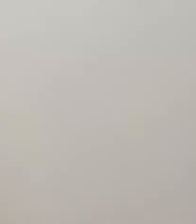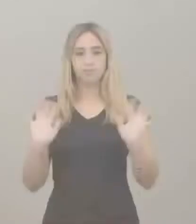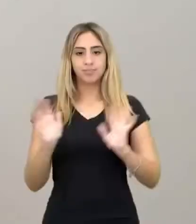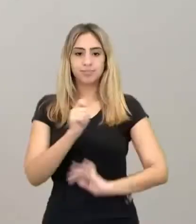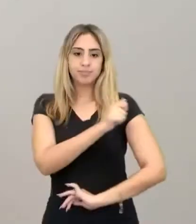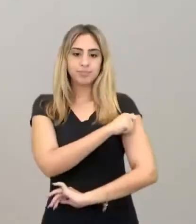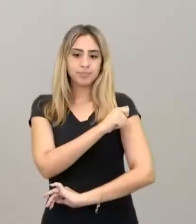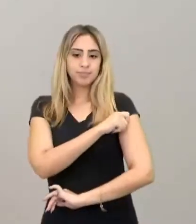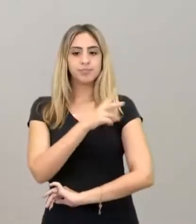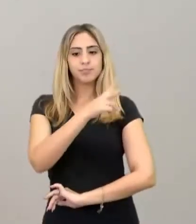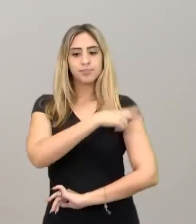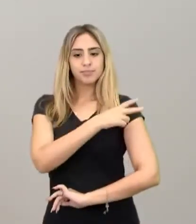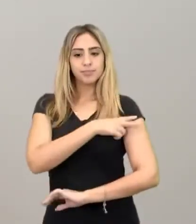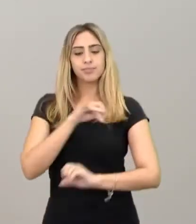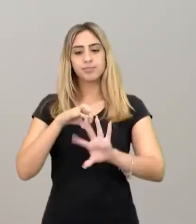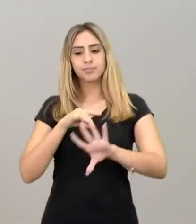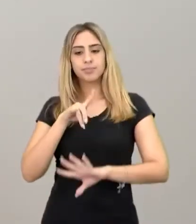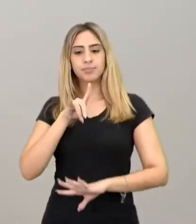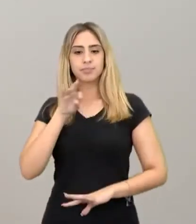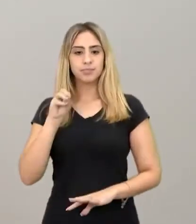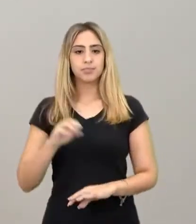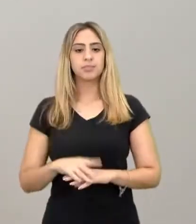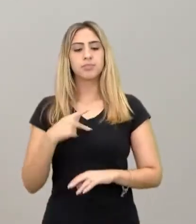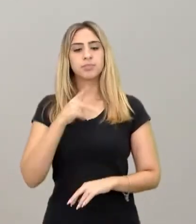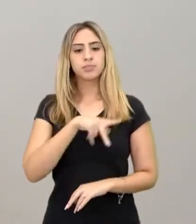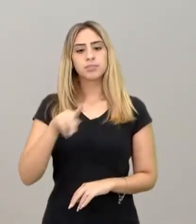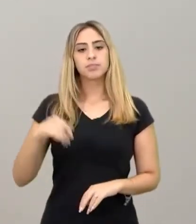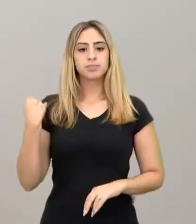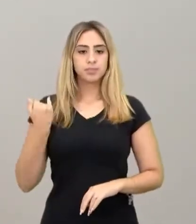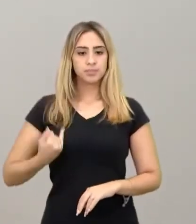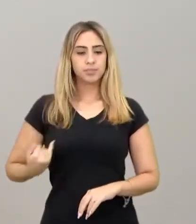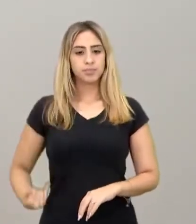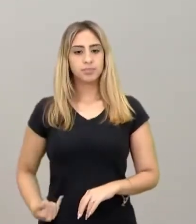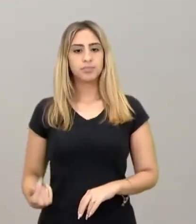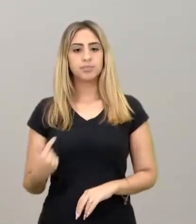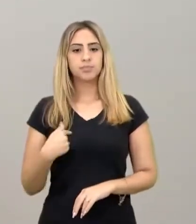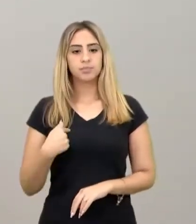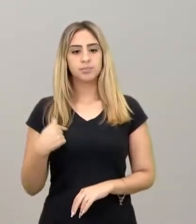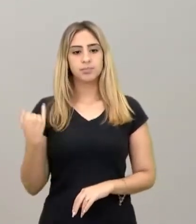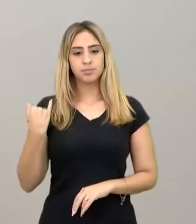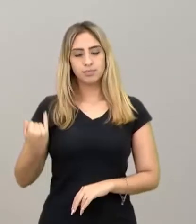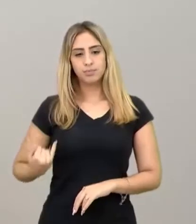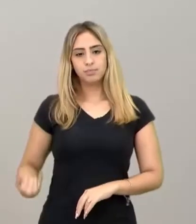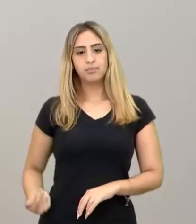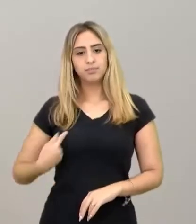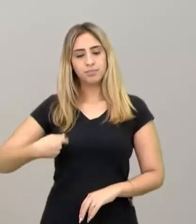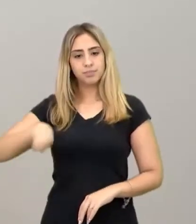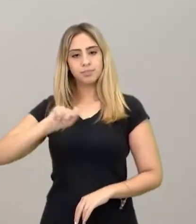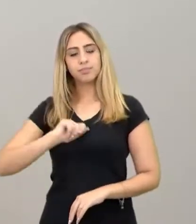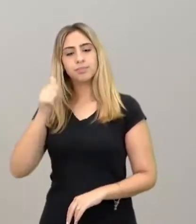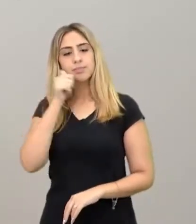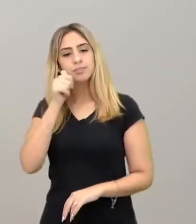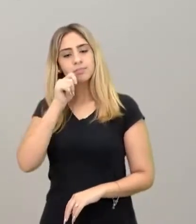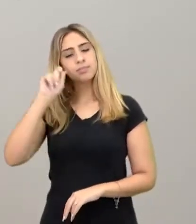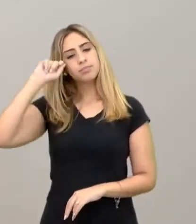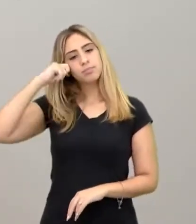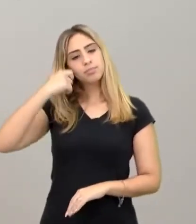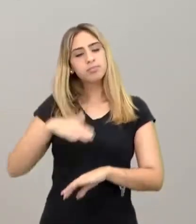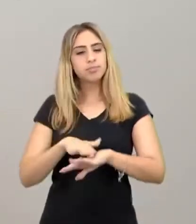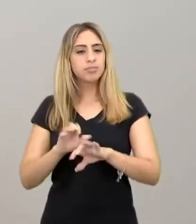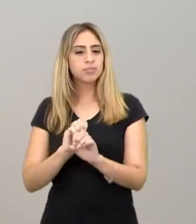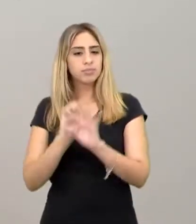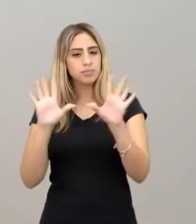Olá, estudante da segunda série do ensino médio. Eu sou a professora Janaína Jardim, esse é o meu sinal. Sou uma mulher negra de pele